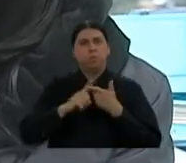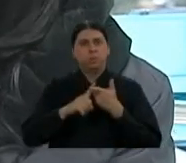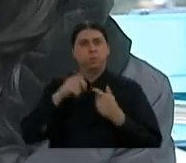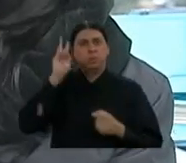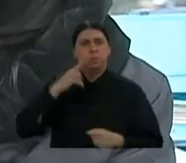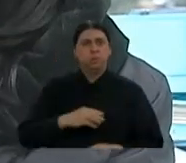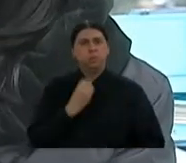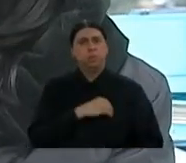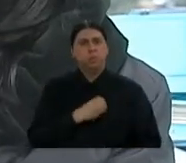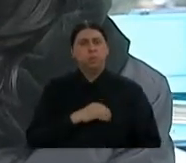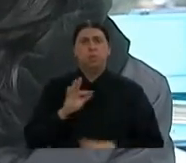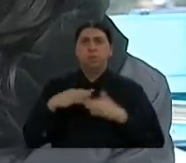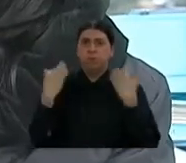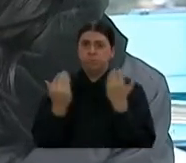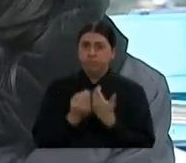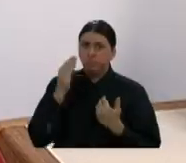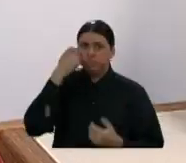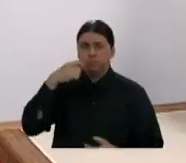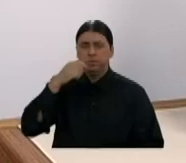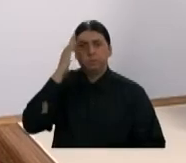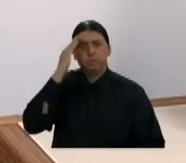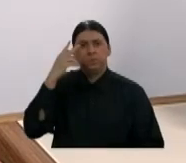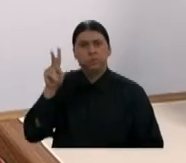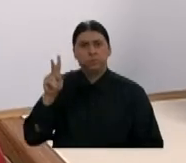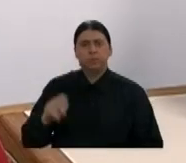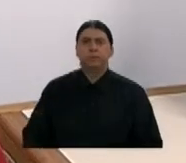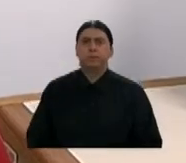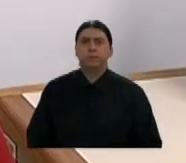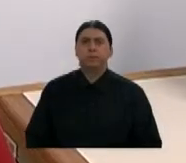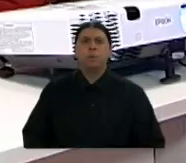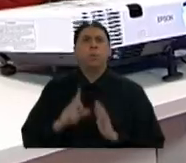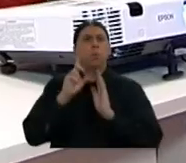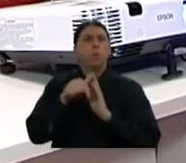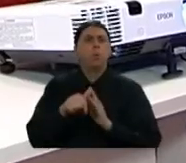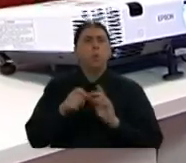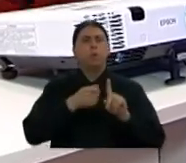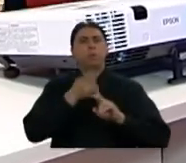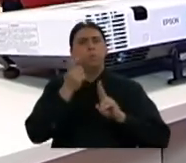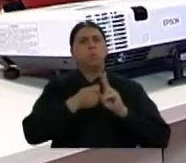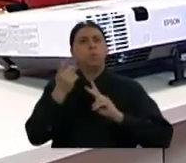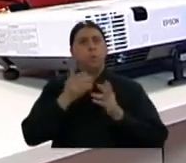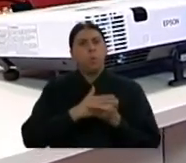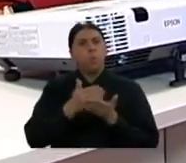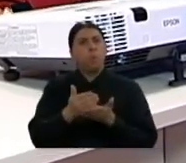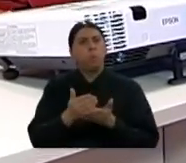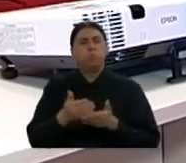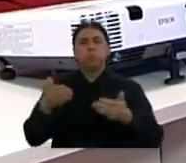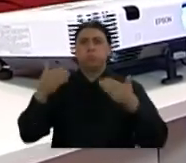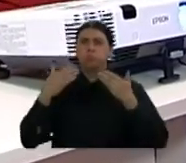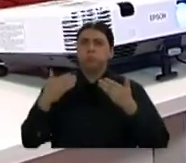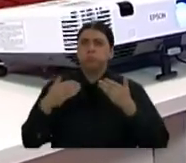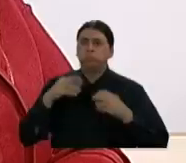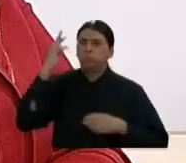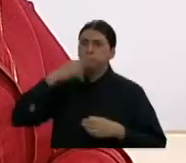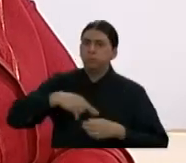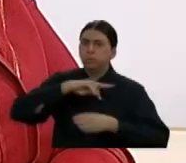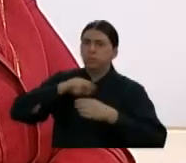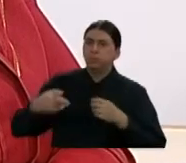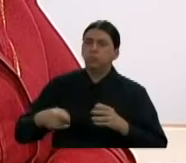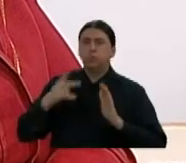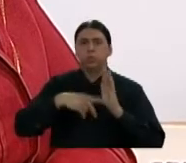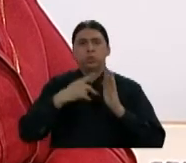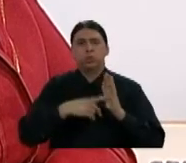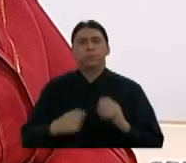e essas famílias que não saberia depois de alguns meses começam a aparecer os resultados do projeto